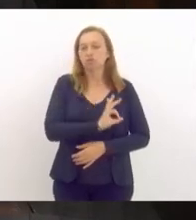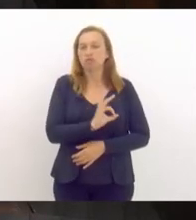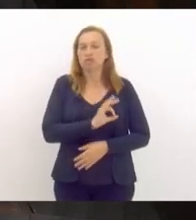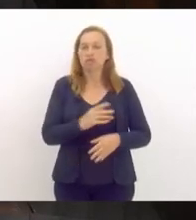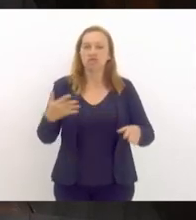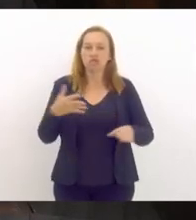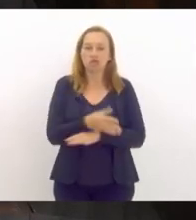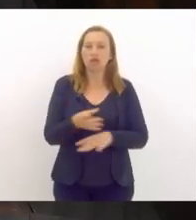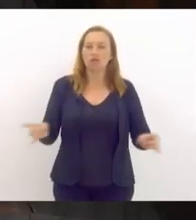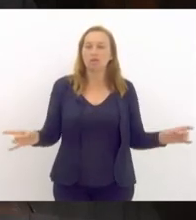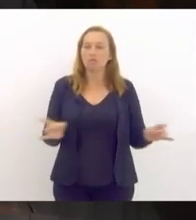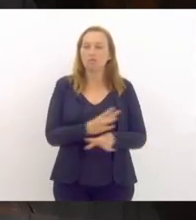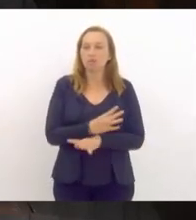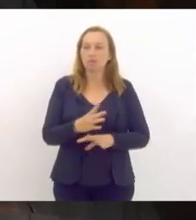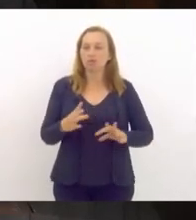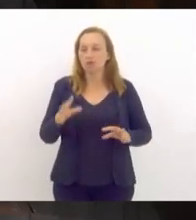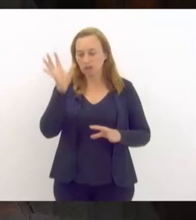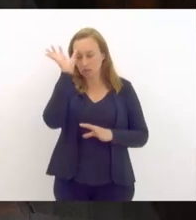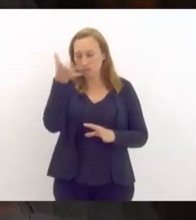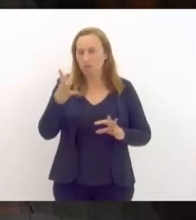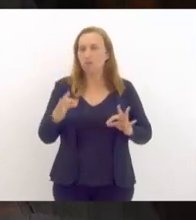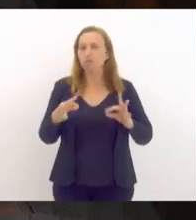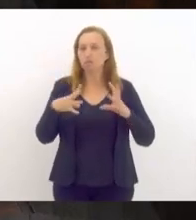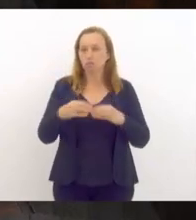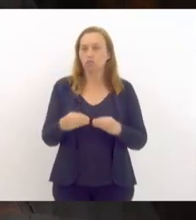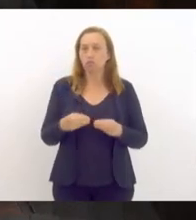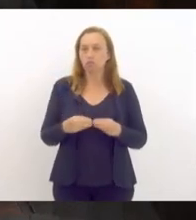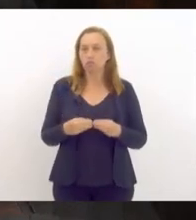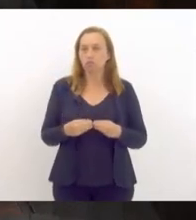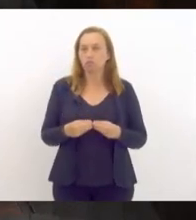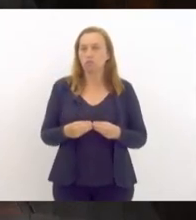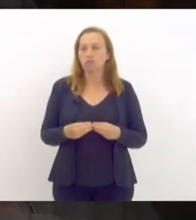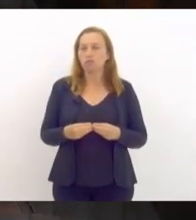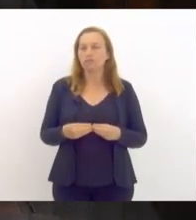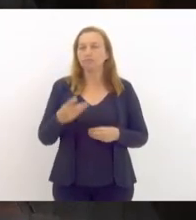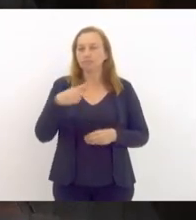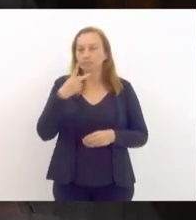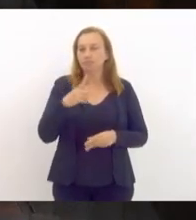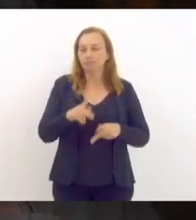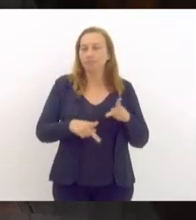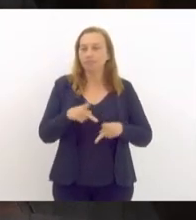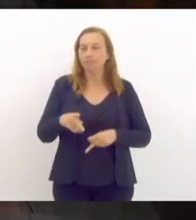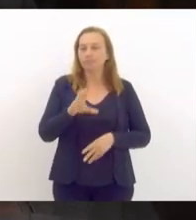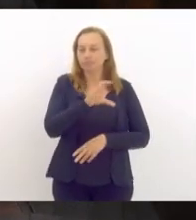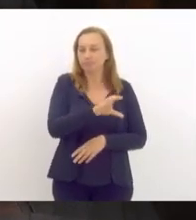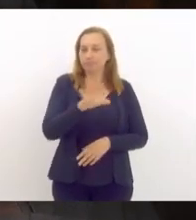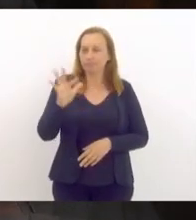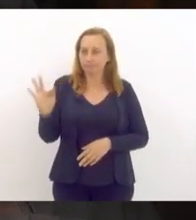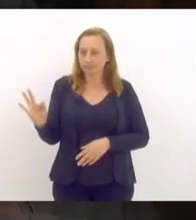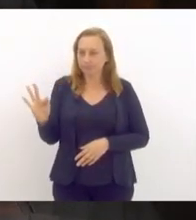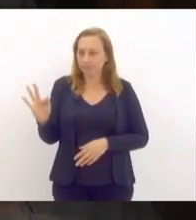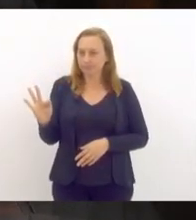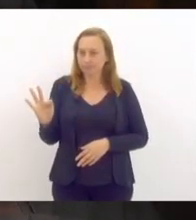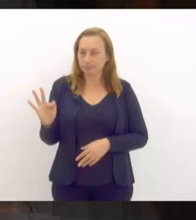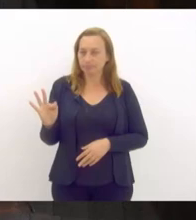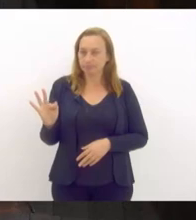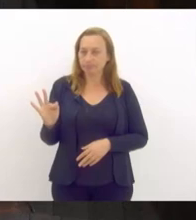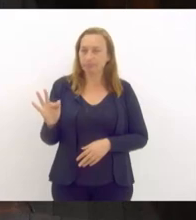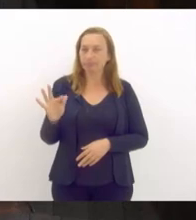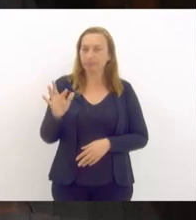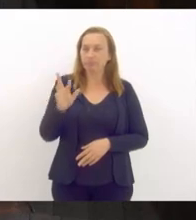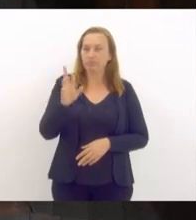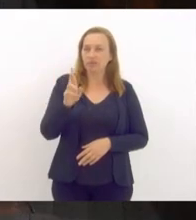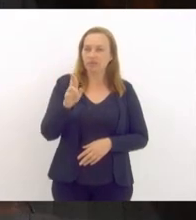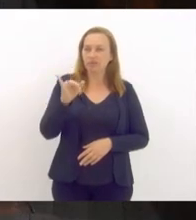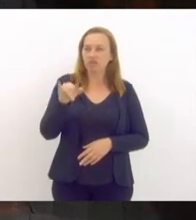chegaram e tomamos todas as medidas cabíveis cabíveis e dizer que a população de Cabo Frio para a população da região dos lagos